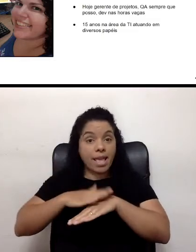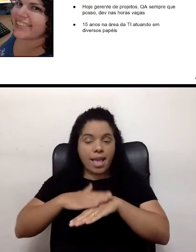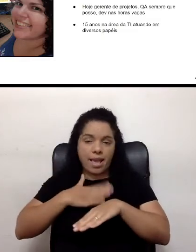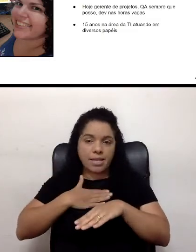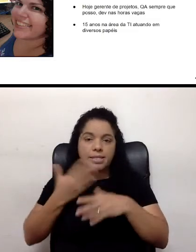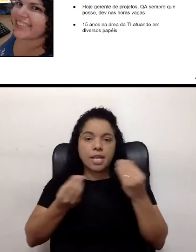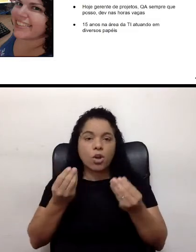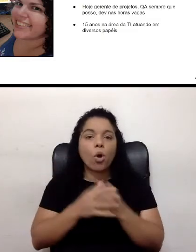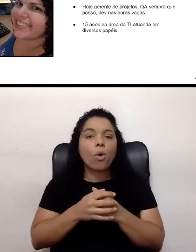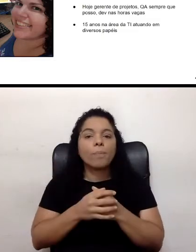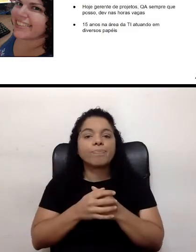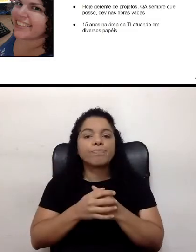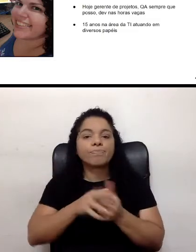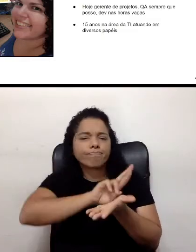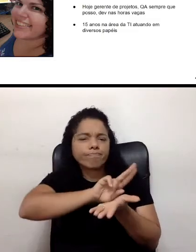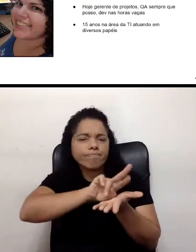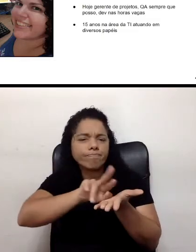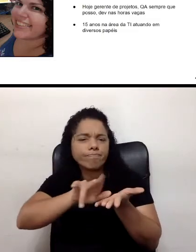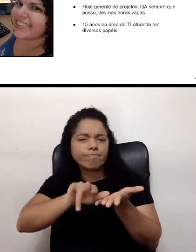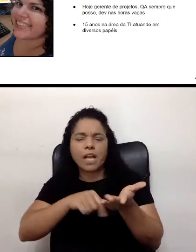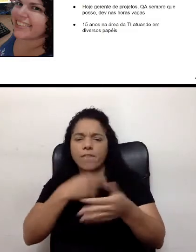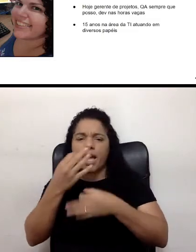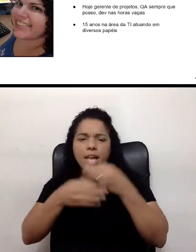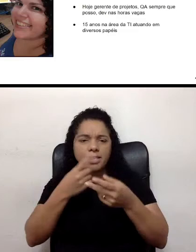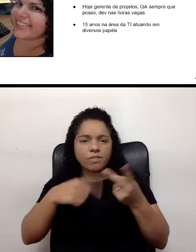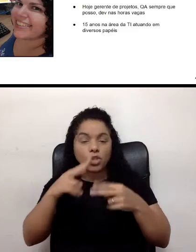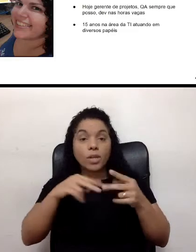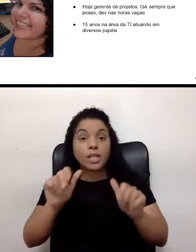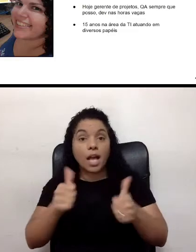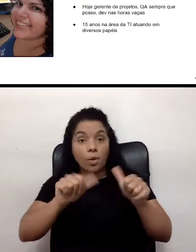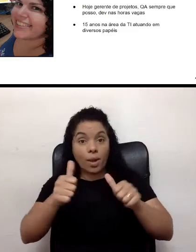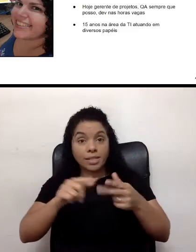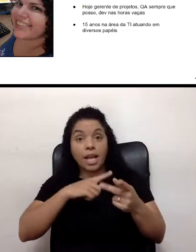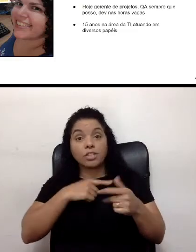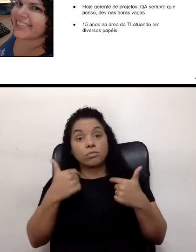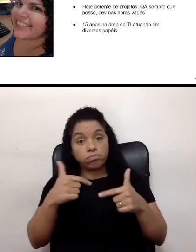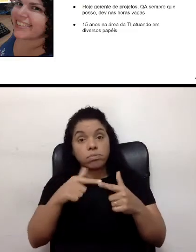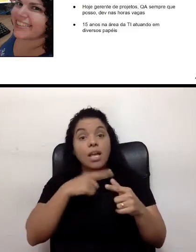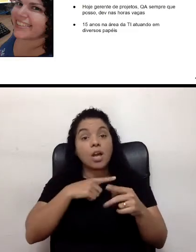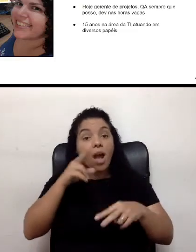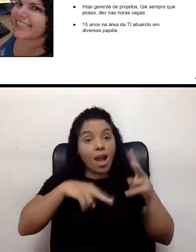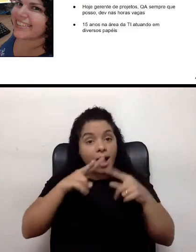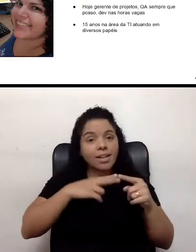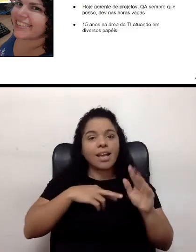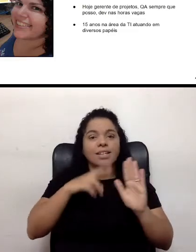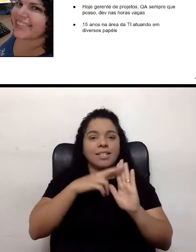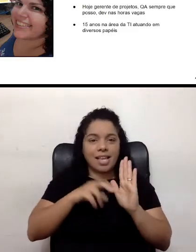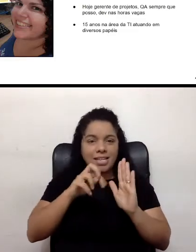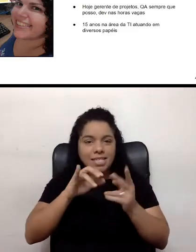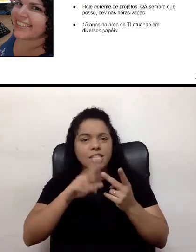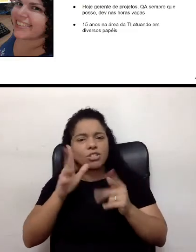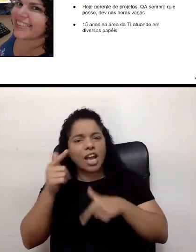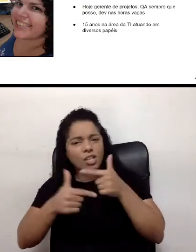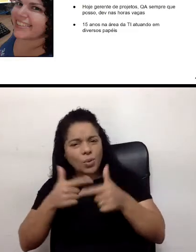com as diversas visões da qualidade que eu tive, né? Eu já atuei como analista de requisitos, eu já atuei como